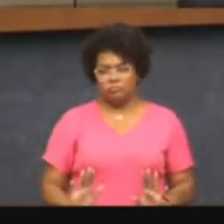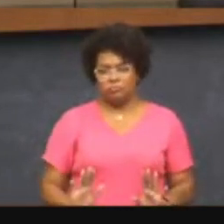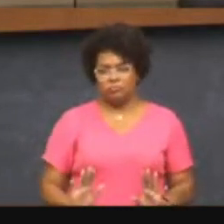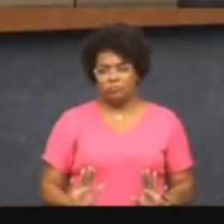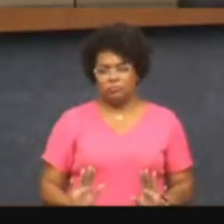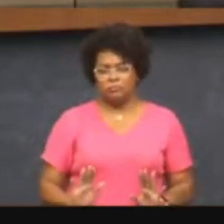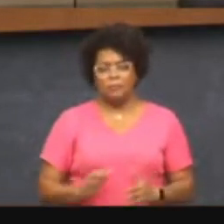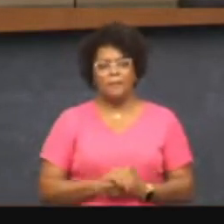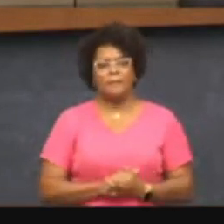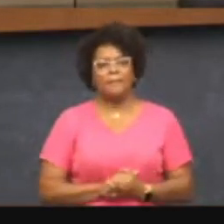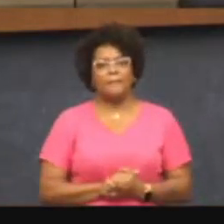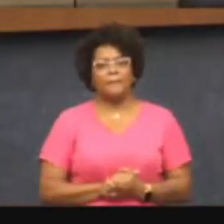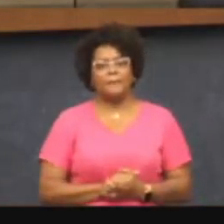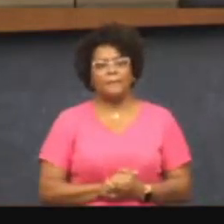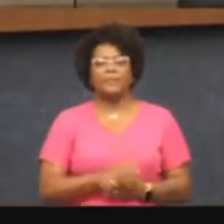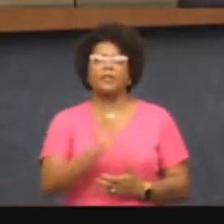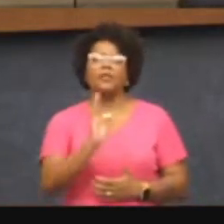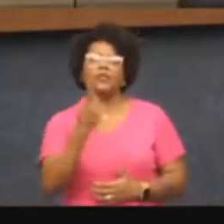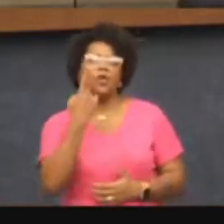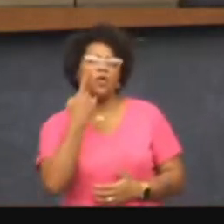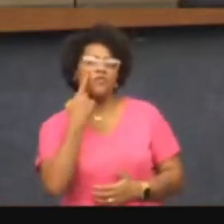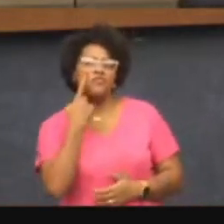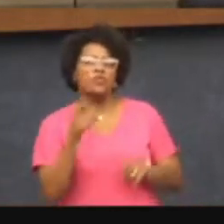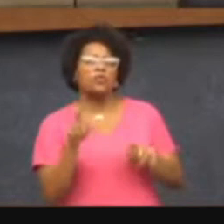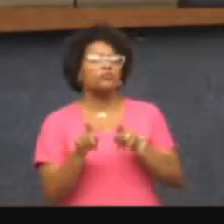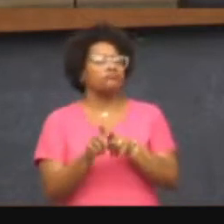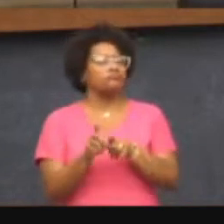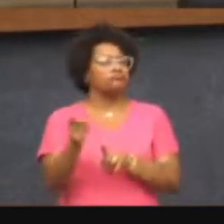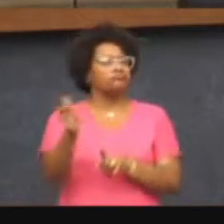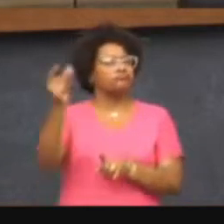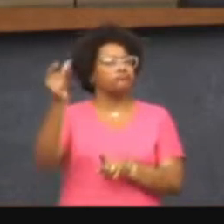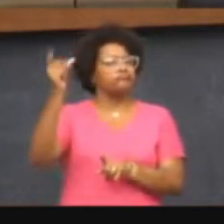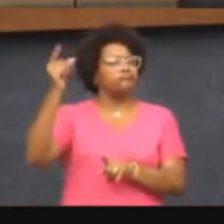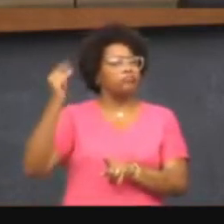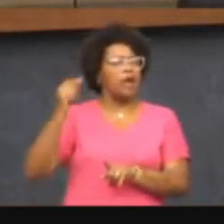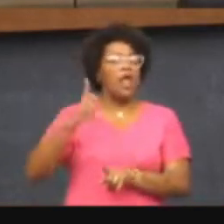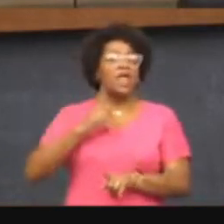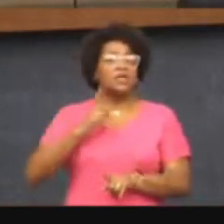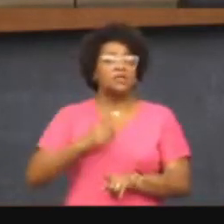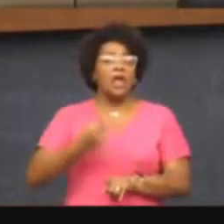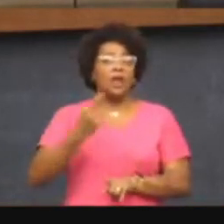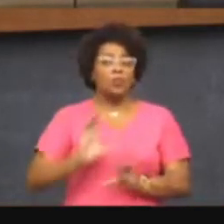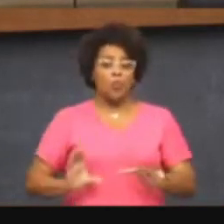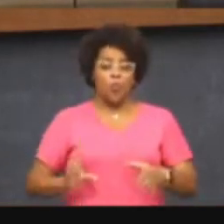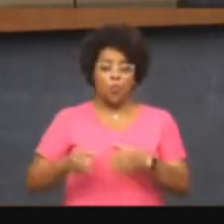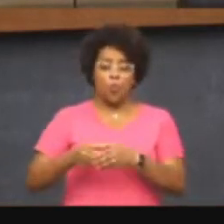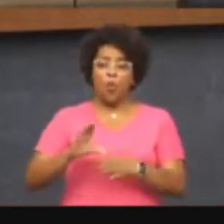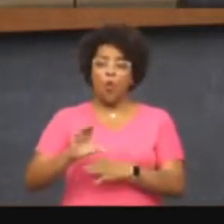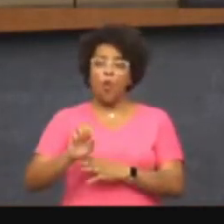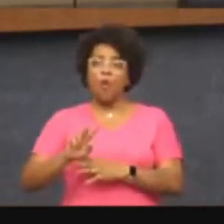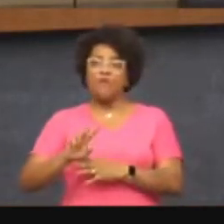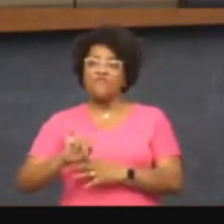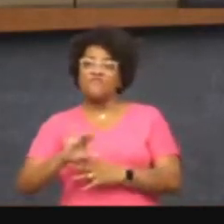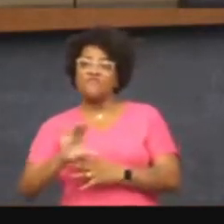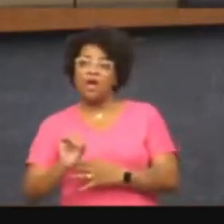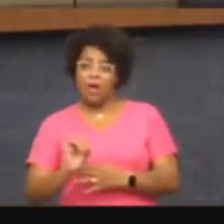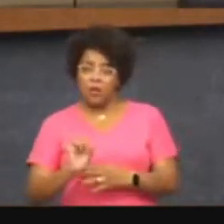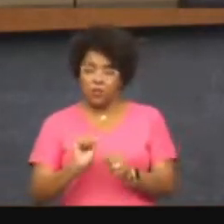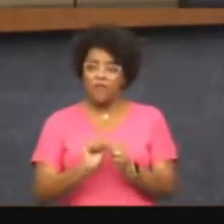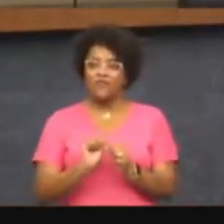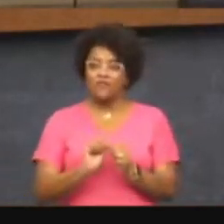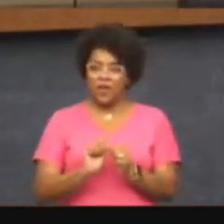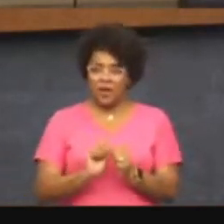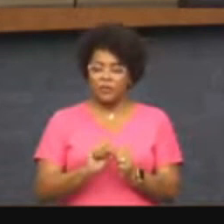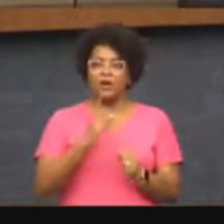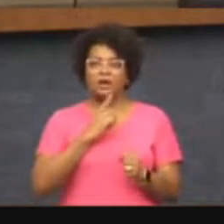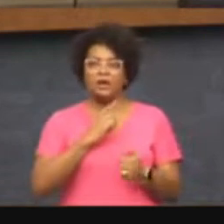aeroporto. A gente já viu isso aí já há bastante tempo. Existe um convênio de delegação celebrado entre o